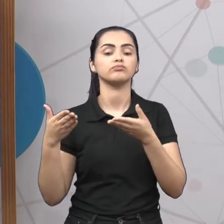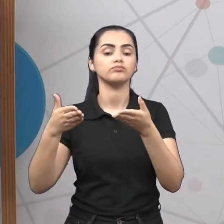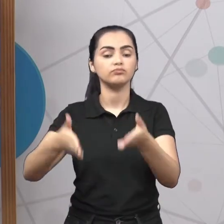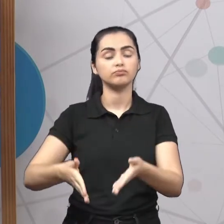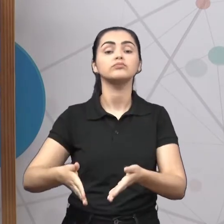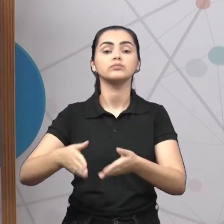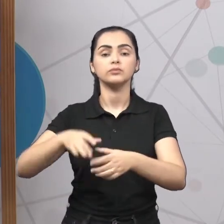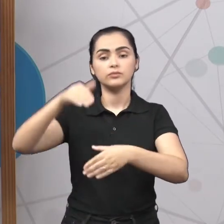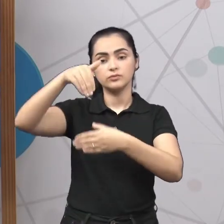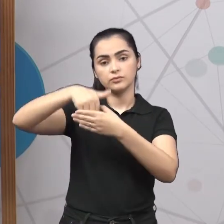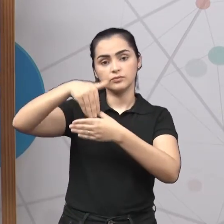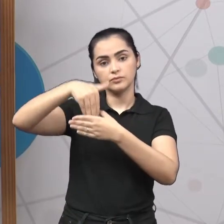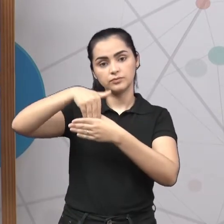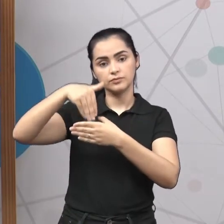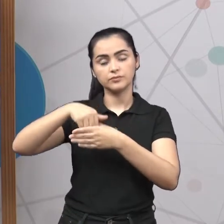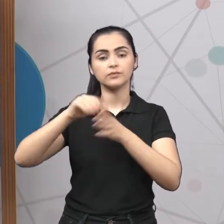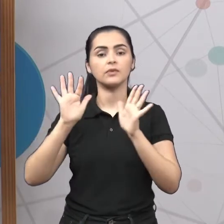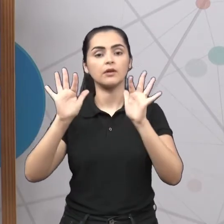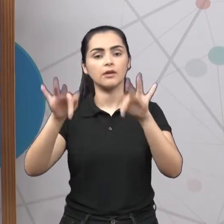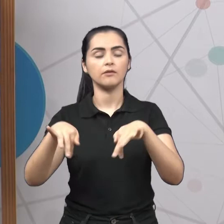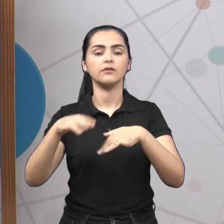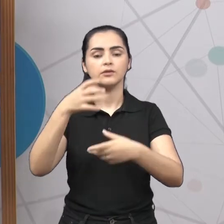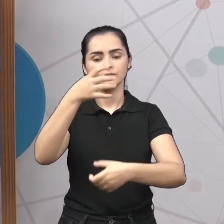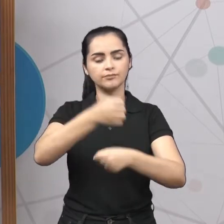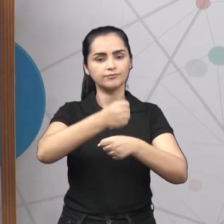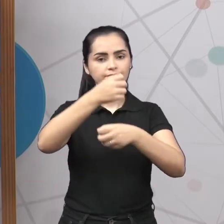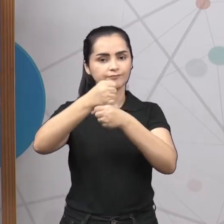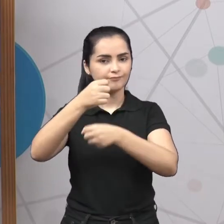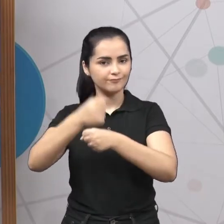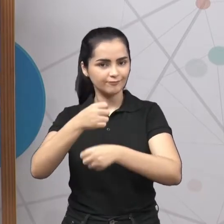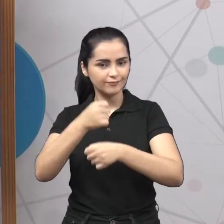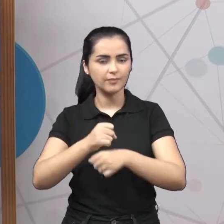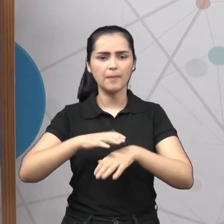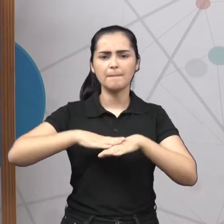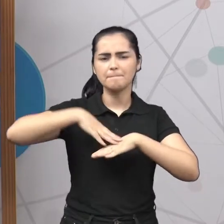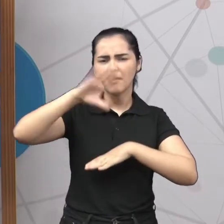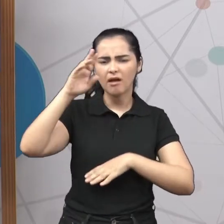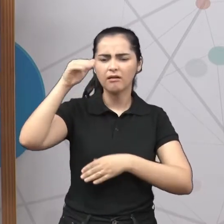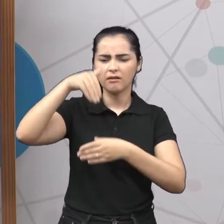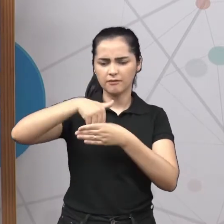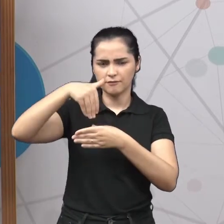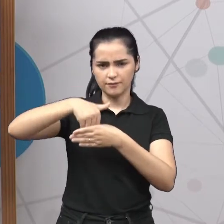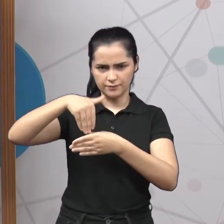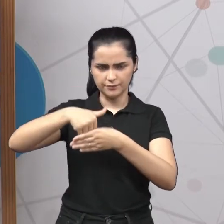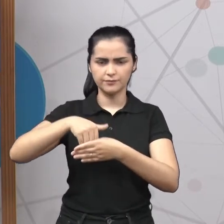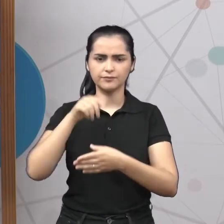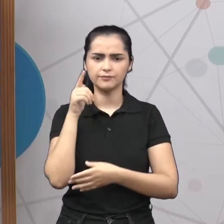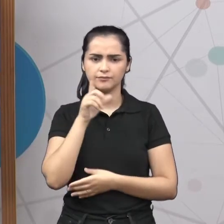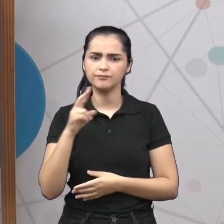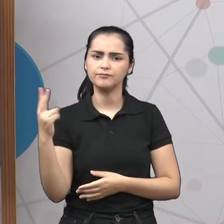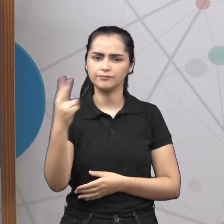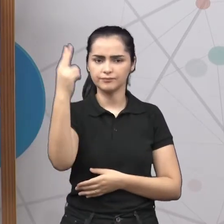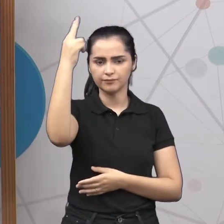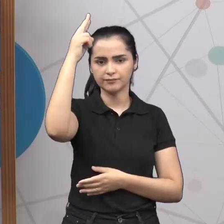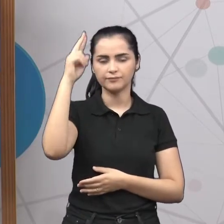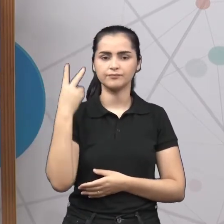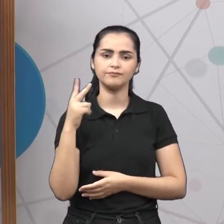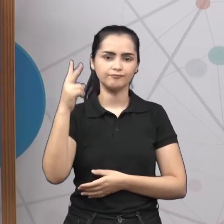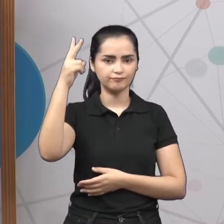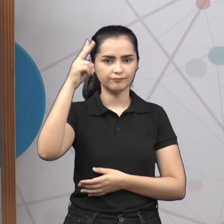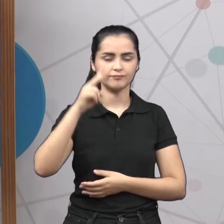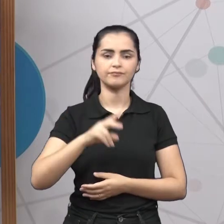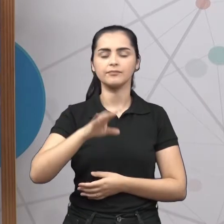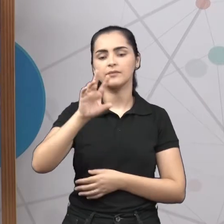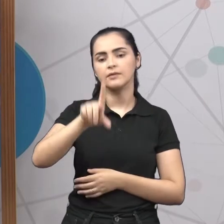vota e no final contam e quem for mais votado vai ser